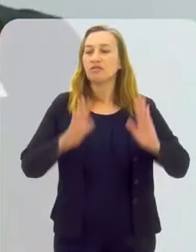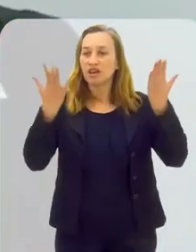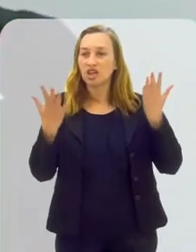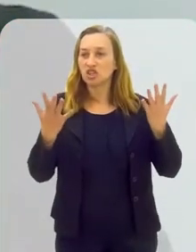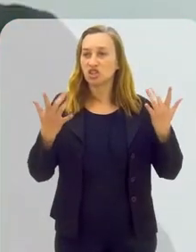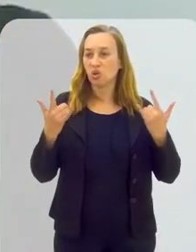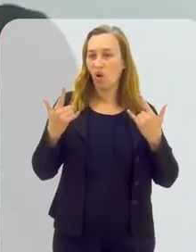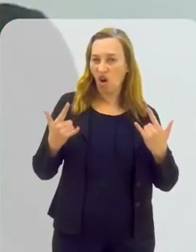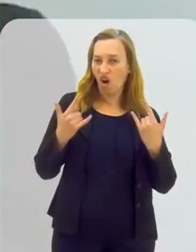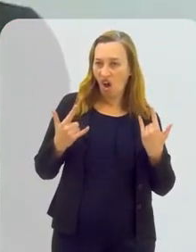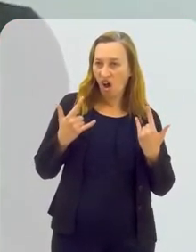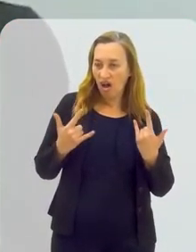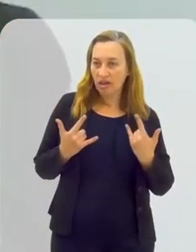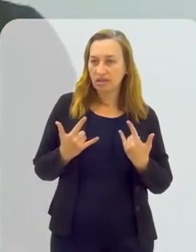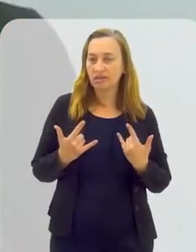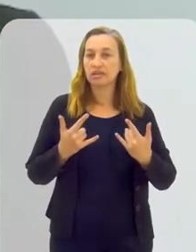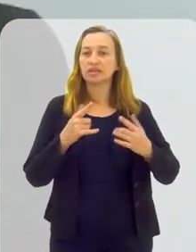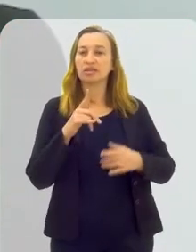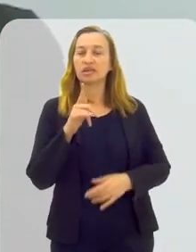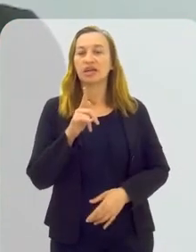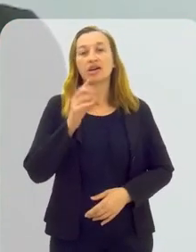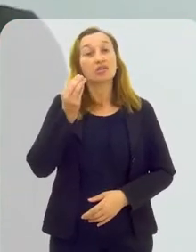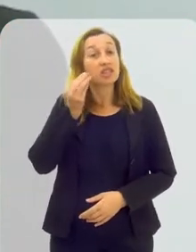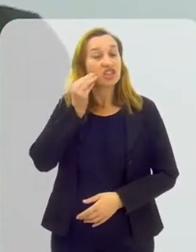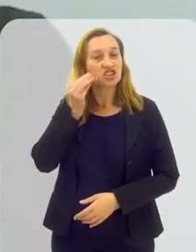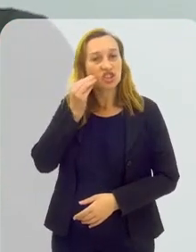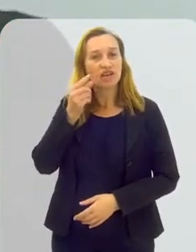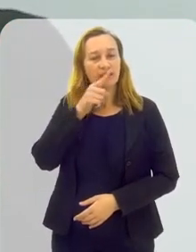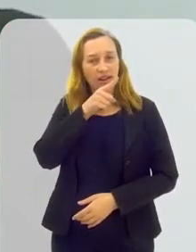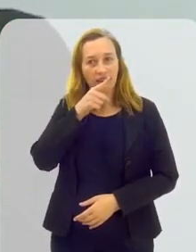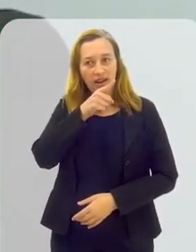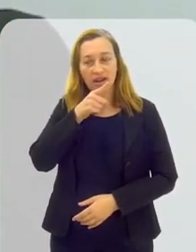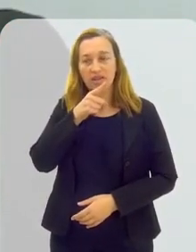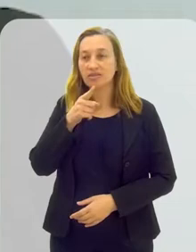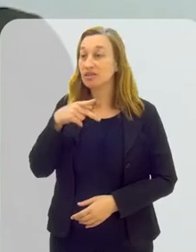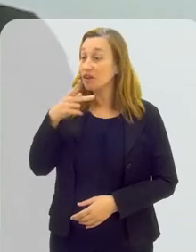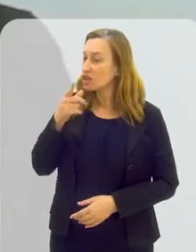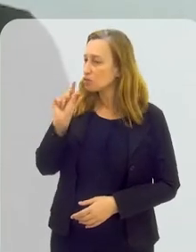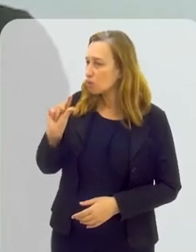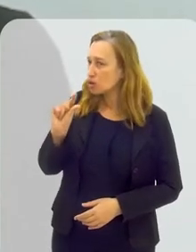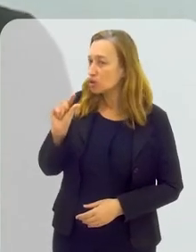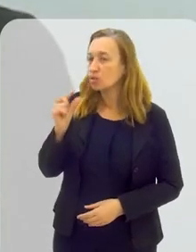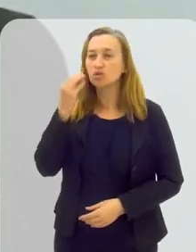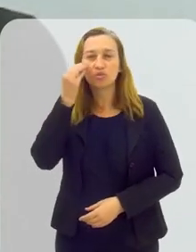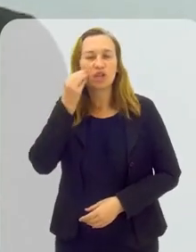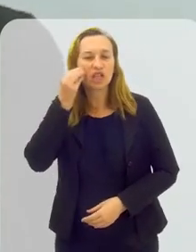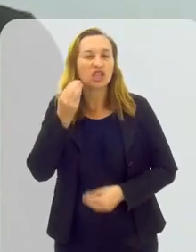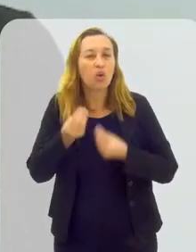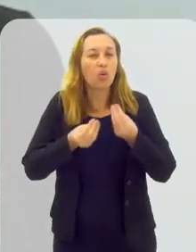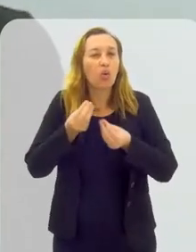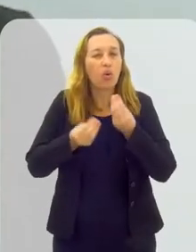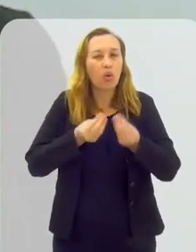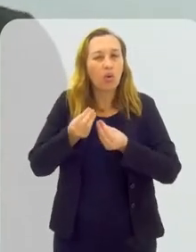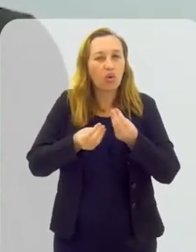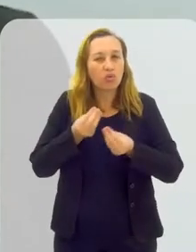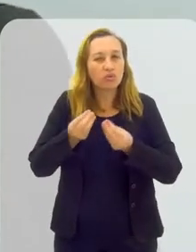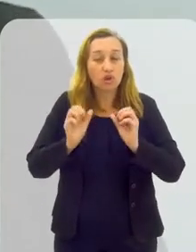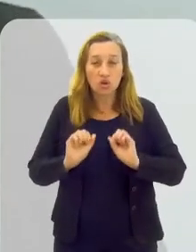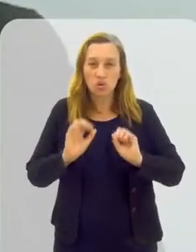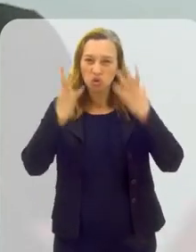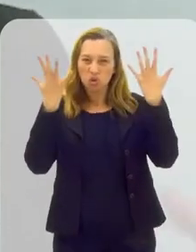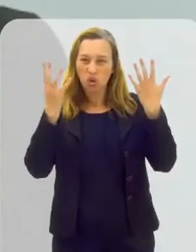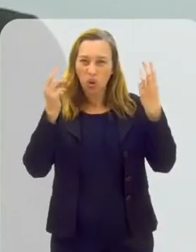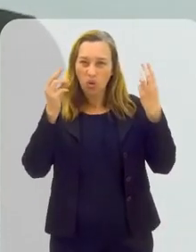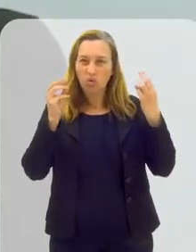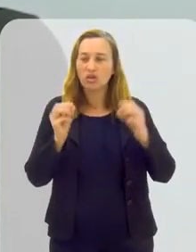no Rock in Rio essas máquinas estiveram à prova foram testadas né eu queria que isso Contasse um pouquinho como é que foi essa experiência